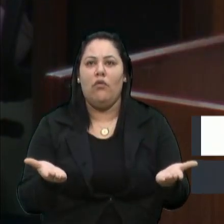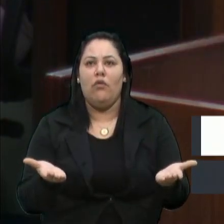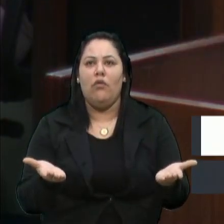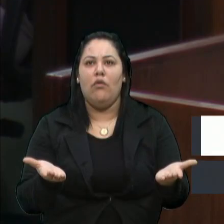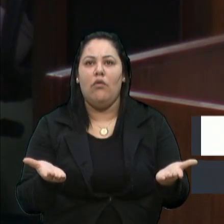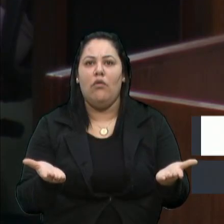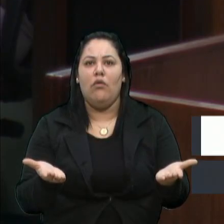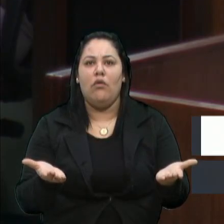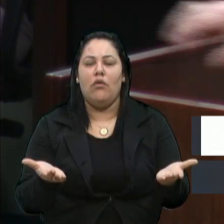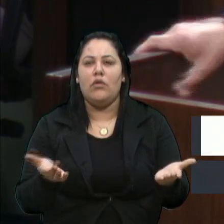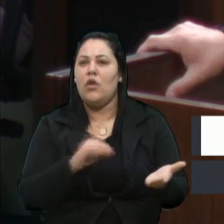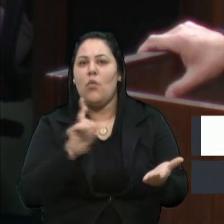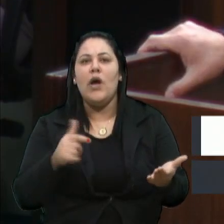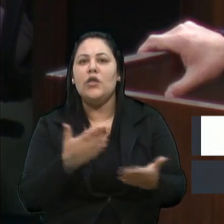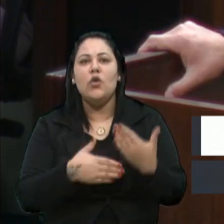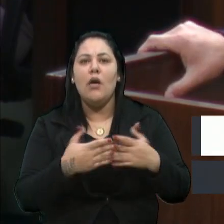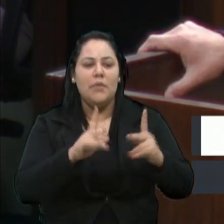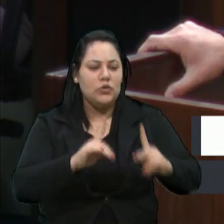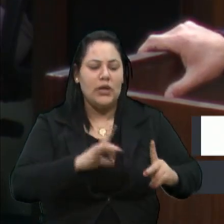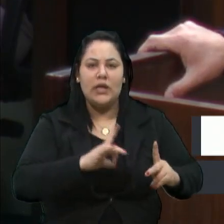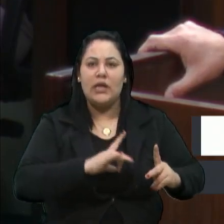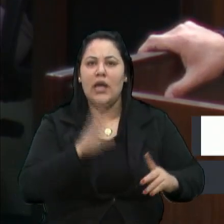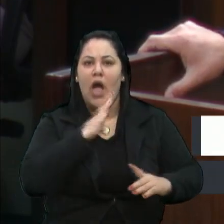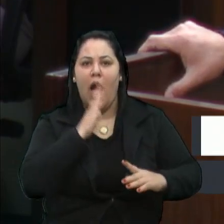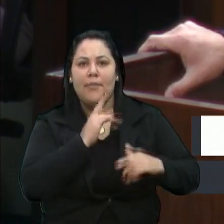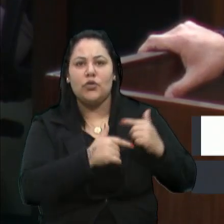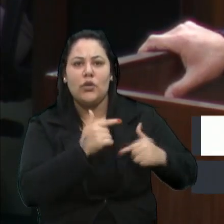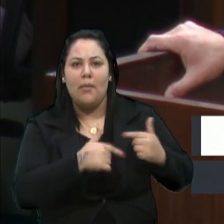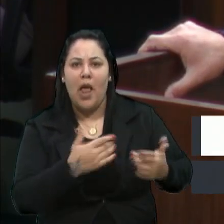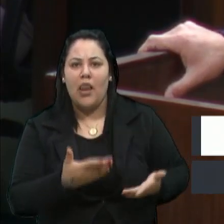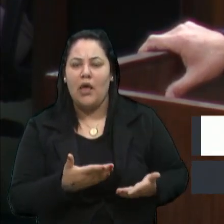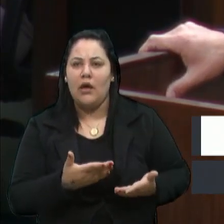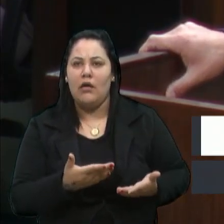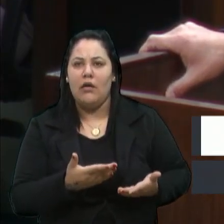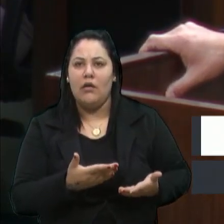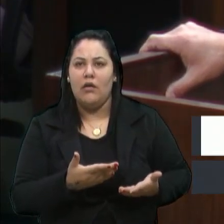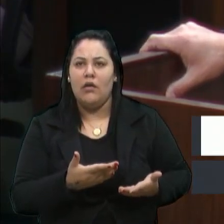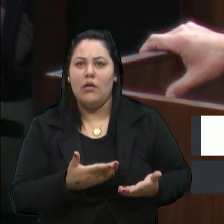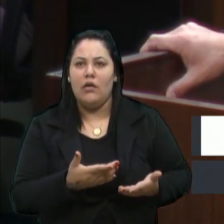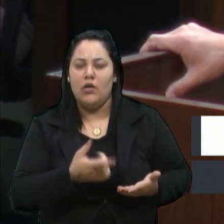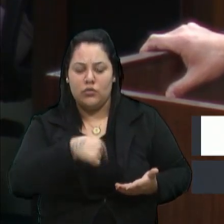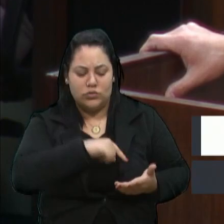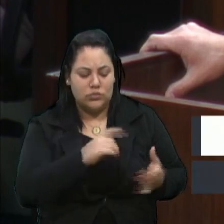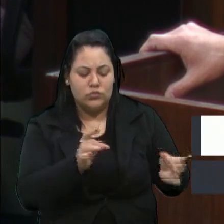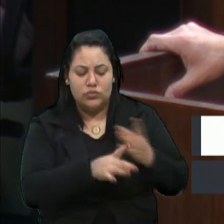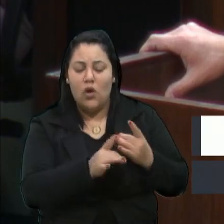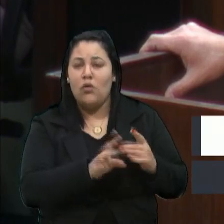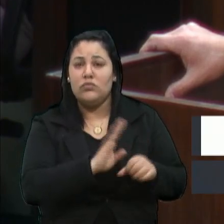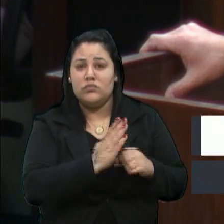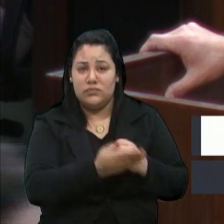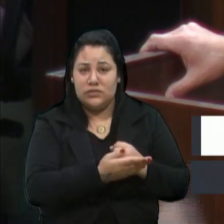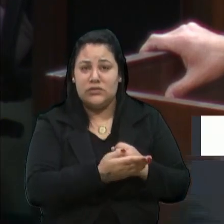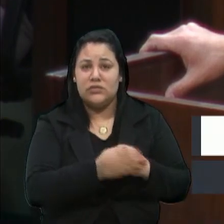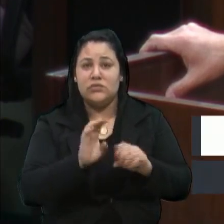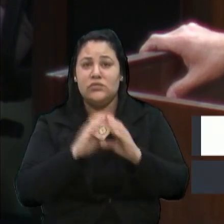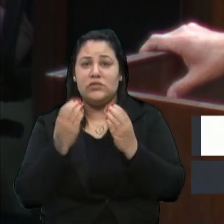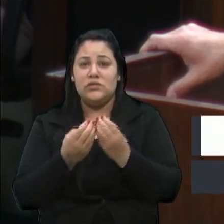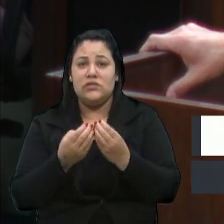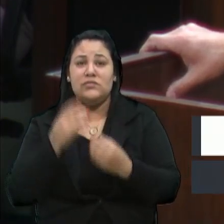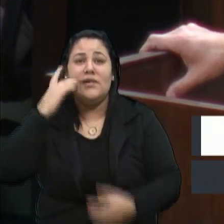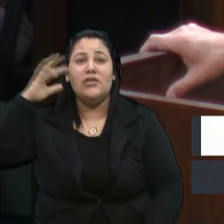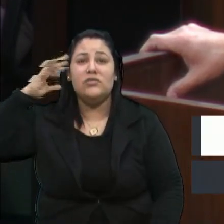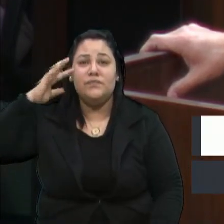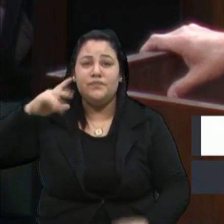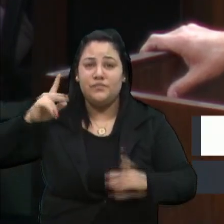jogar várias informações nós estamos preparados para esses bairros pelas comunidade imagina uma